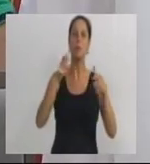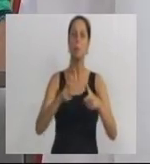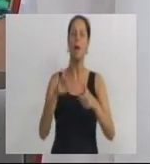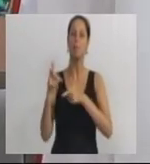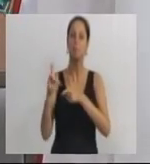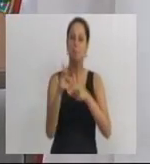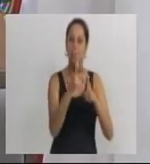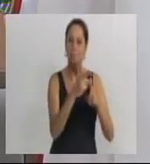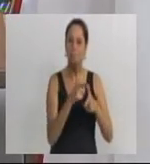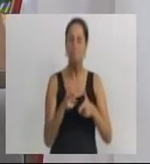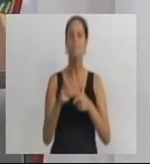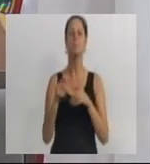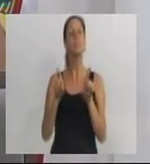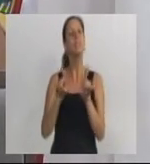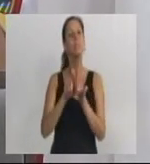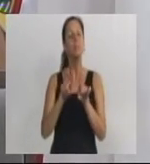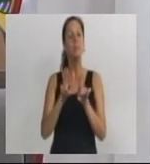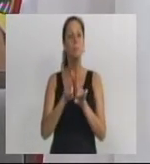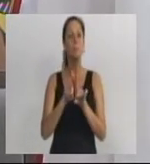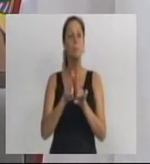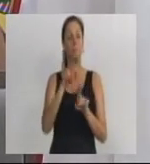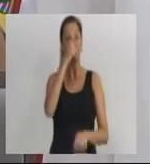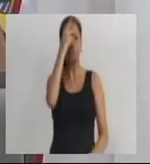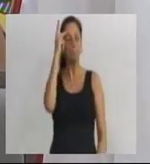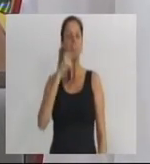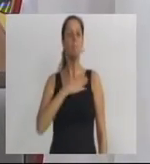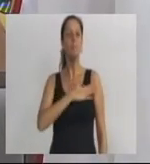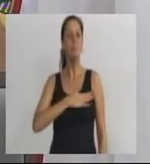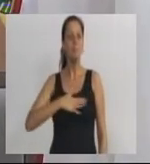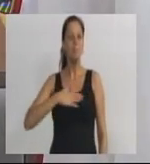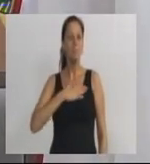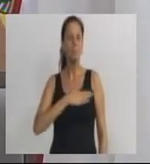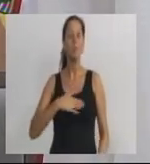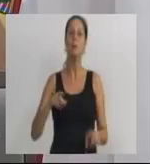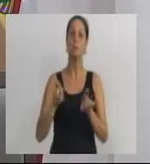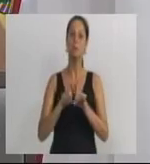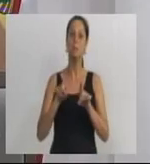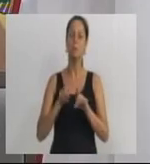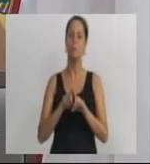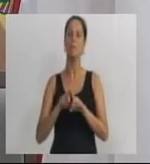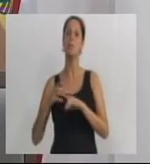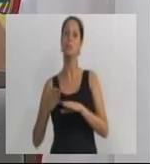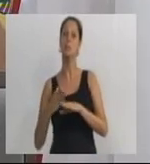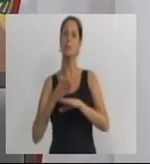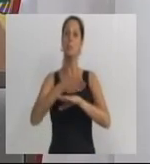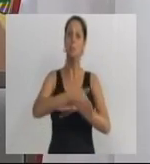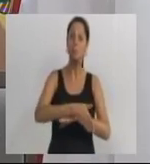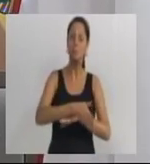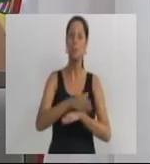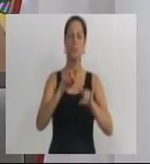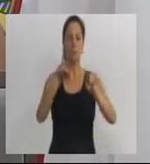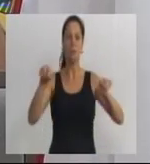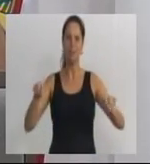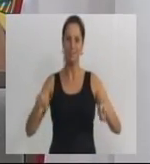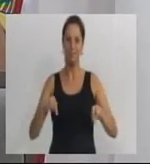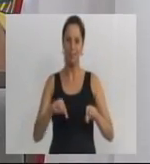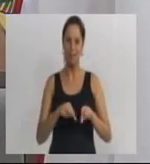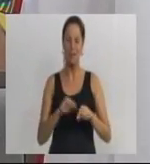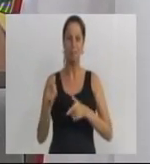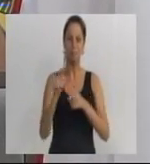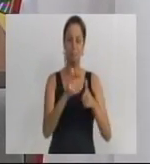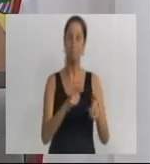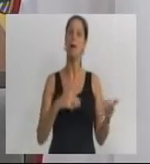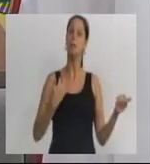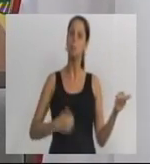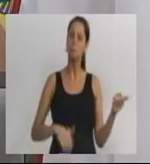aqueles que entram nos clubes de caça e tiro para tocar um instrumento,